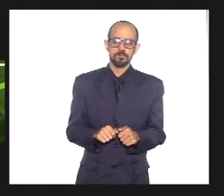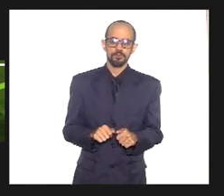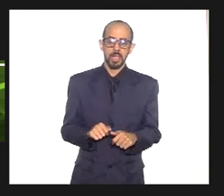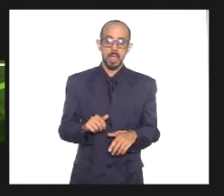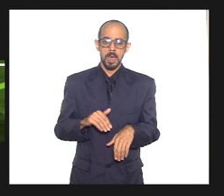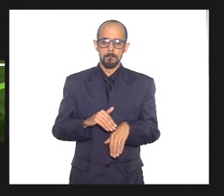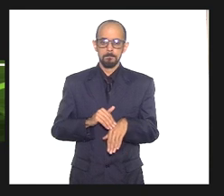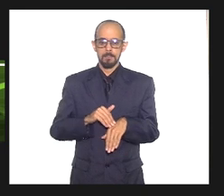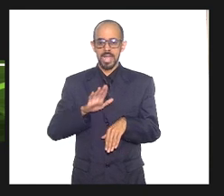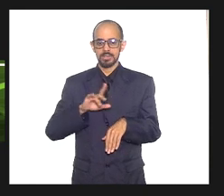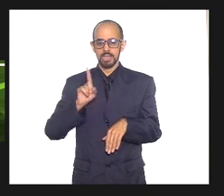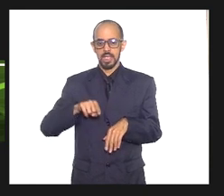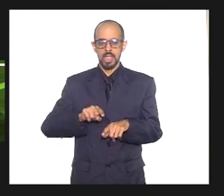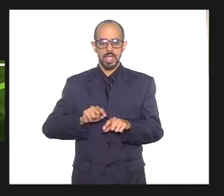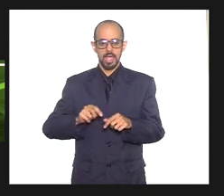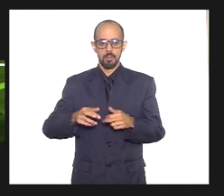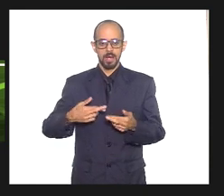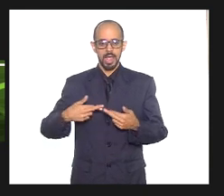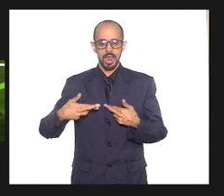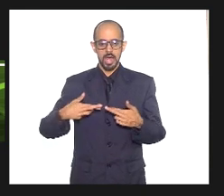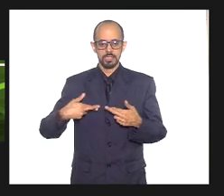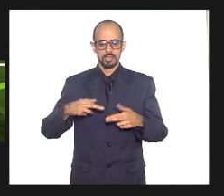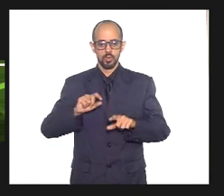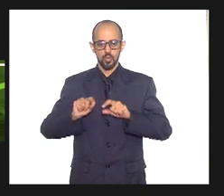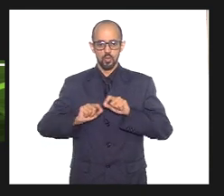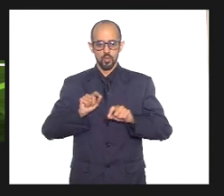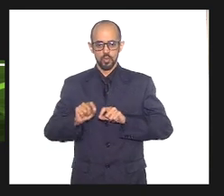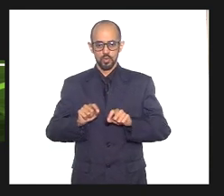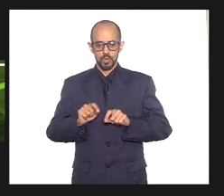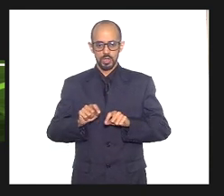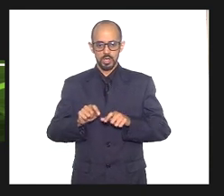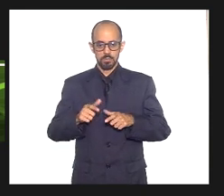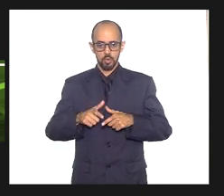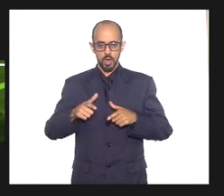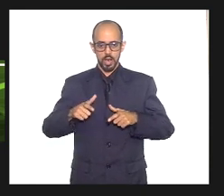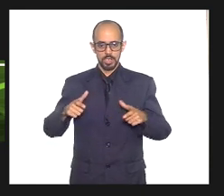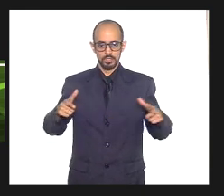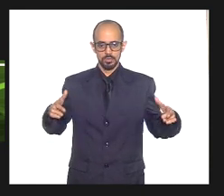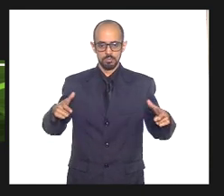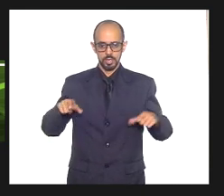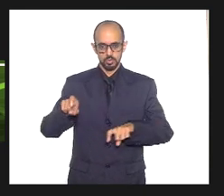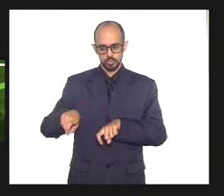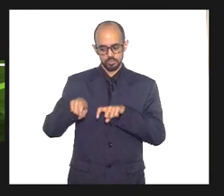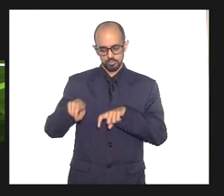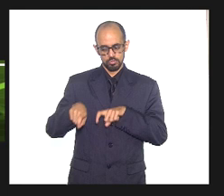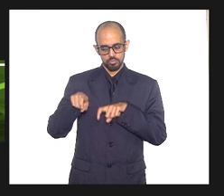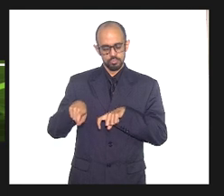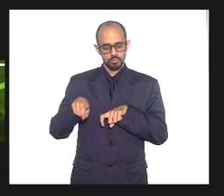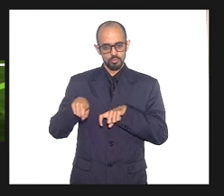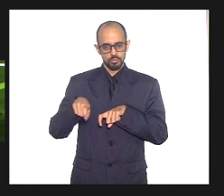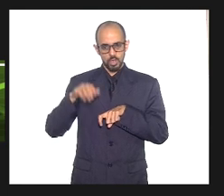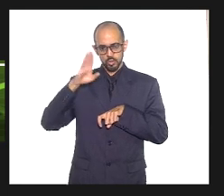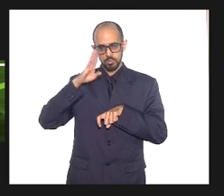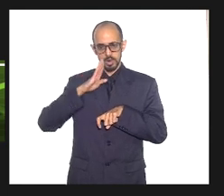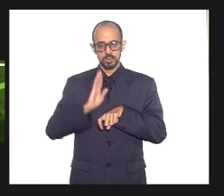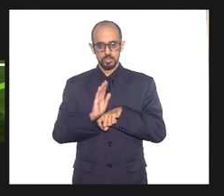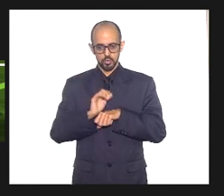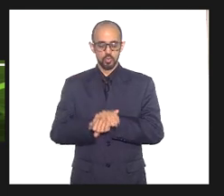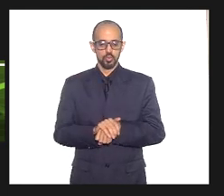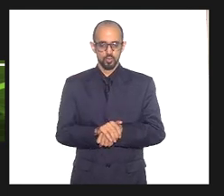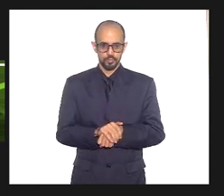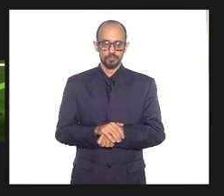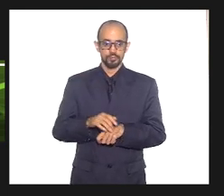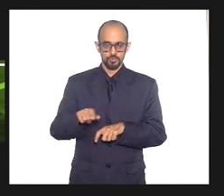está relacionada a também a questão do crescimento do agronegócio. Então, você tem um crescimento